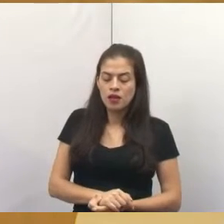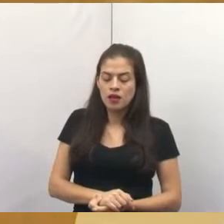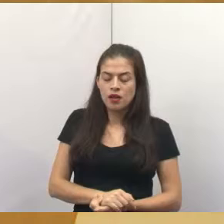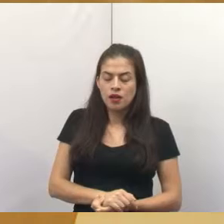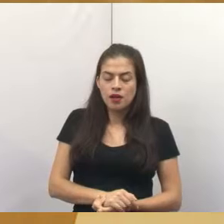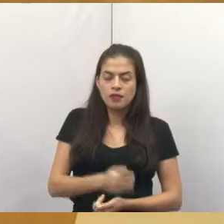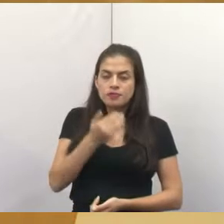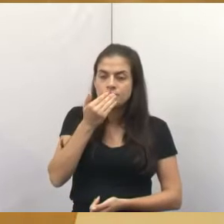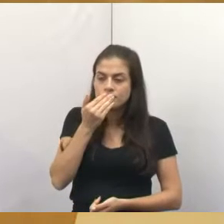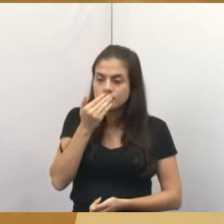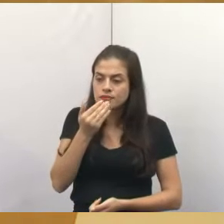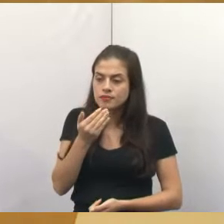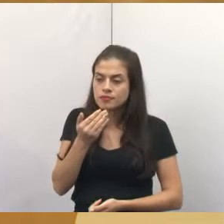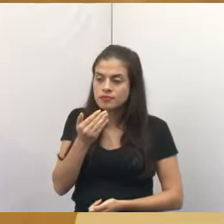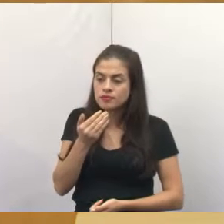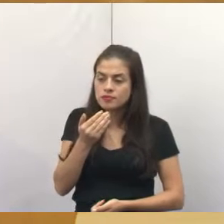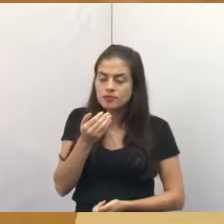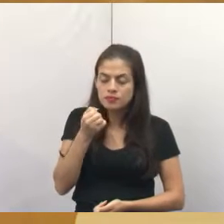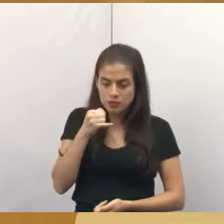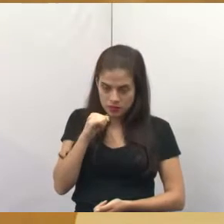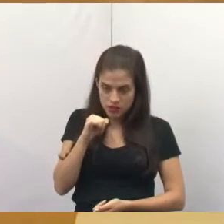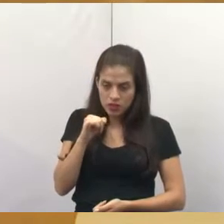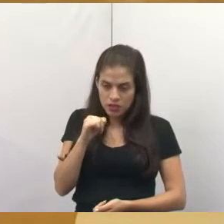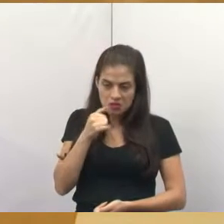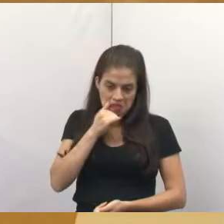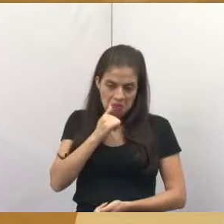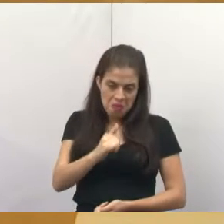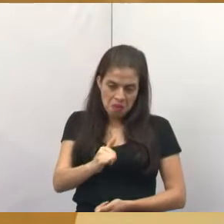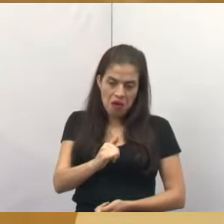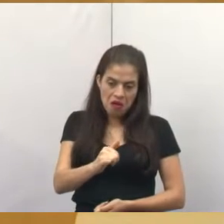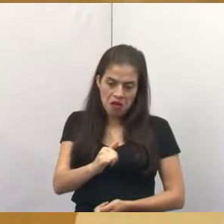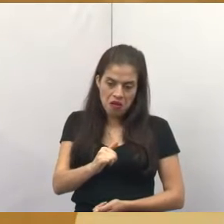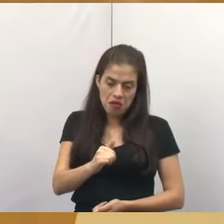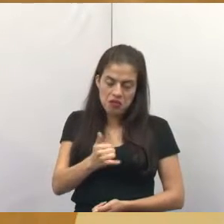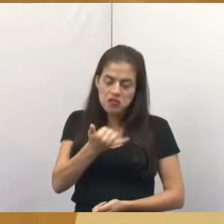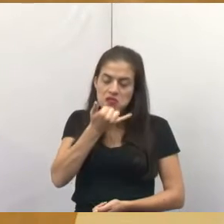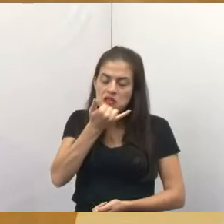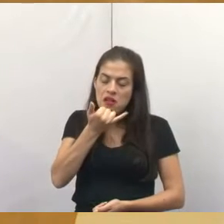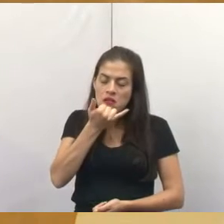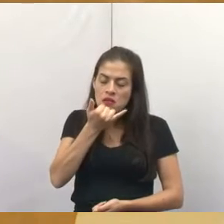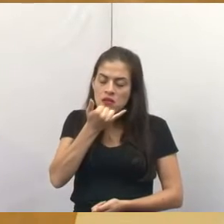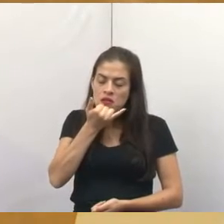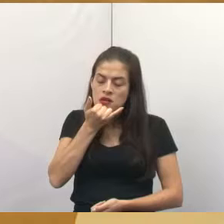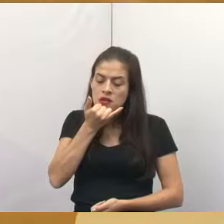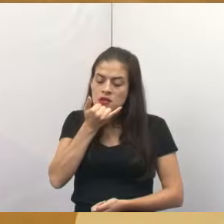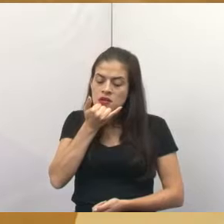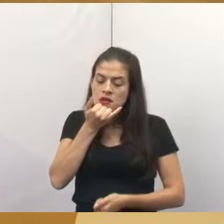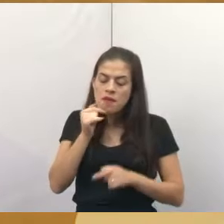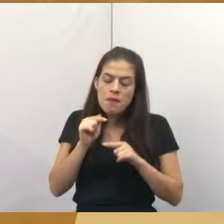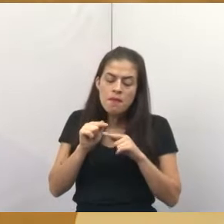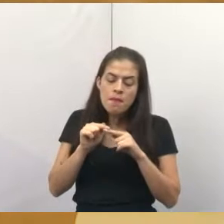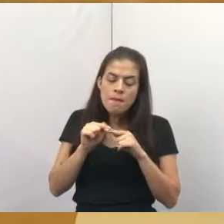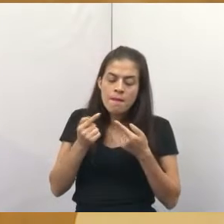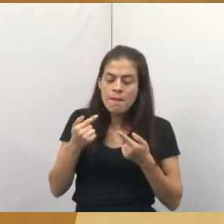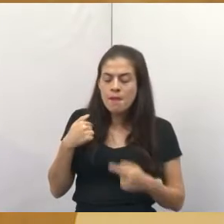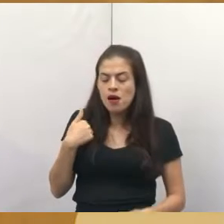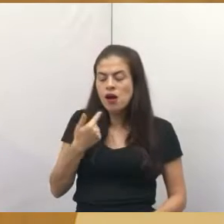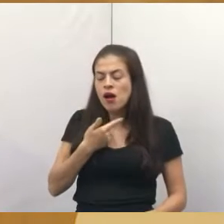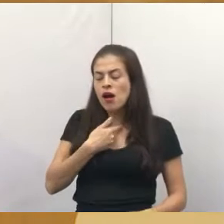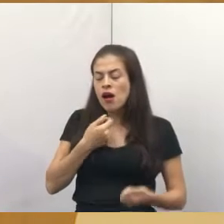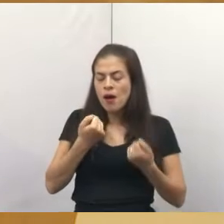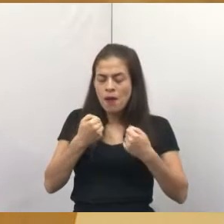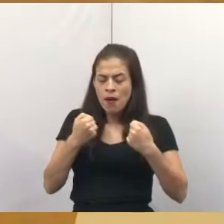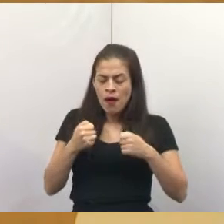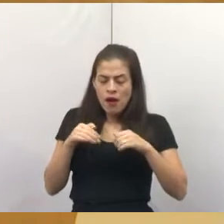Então, se eu falei muito, peço desculpa para vocês, os vereadores, mas nós temos que entrar num consenso